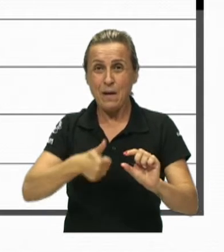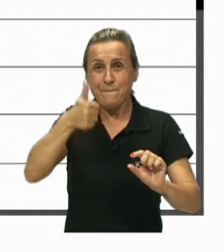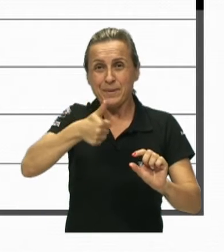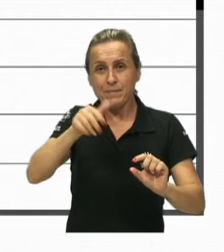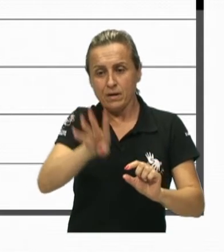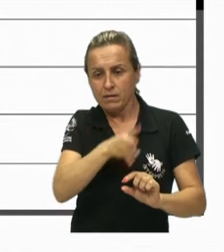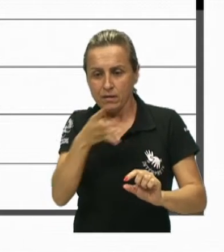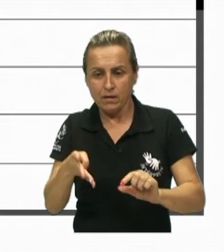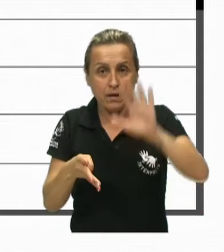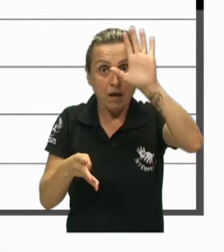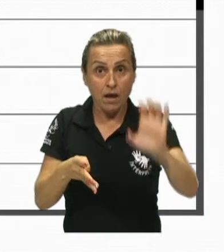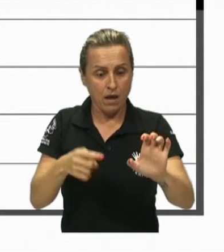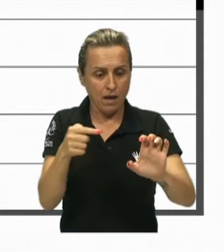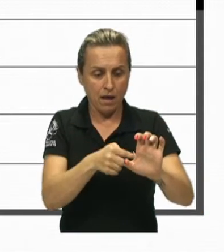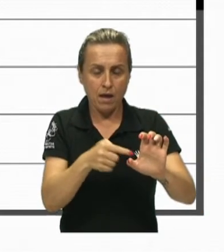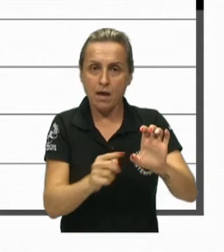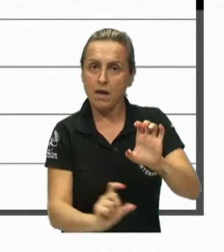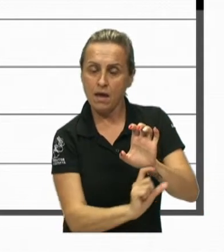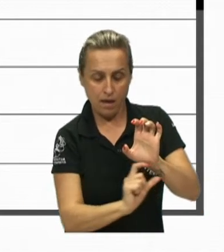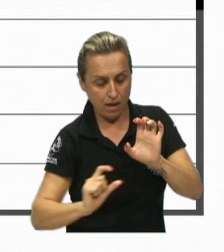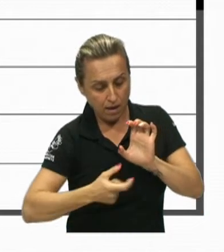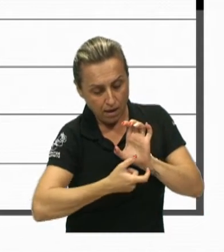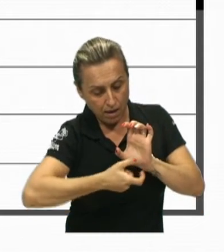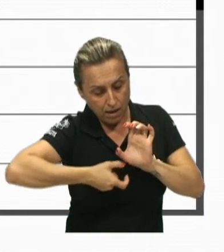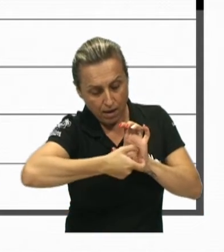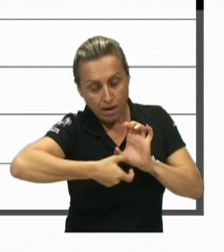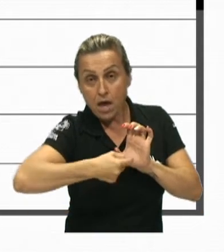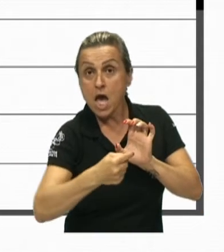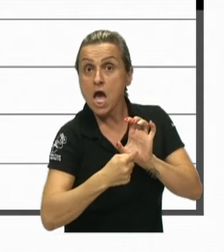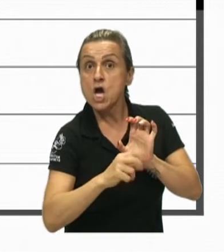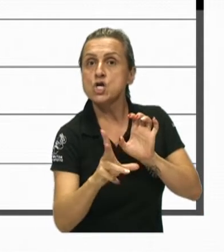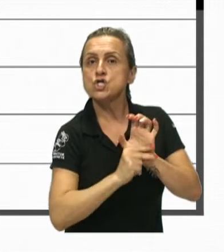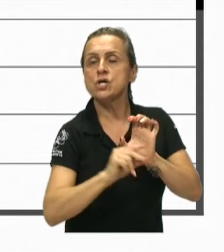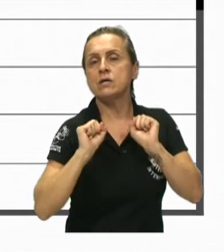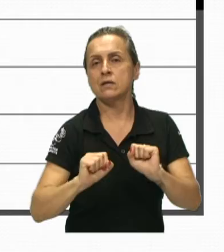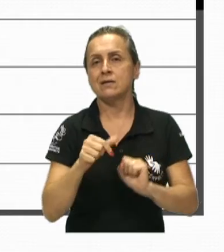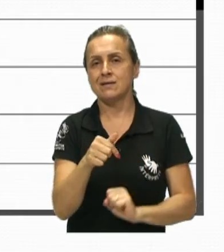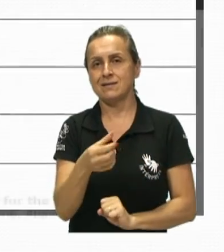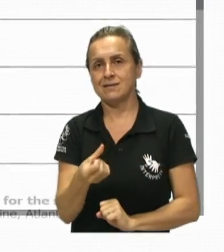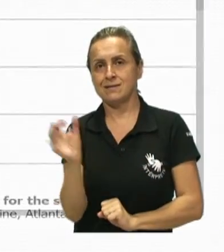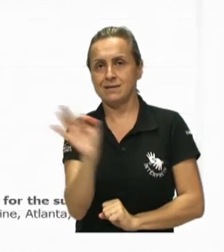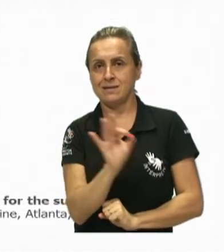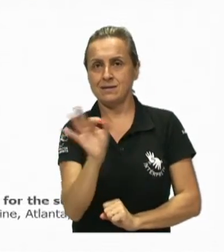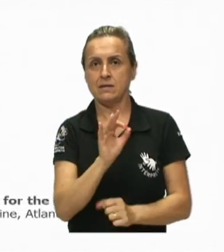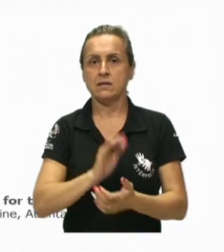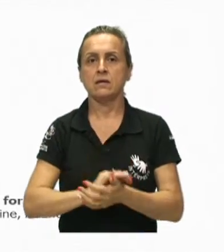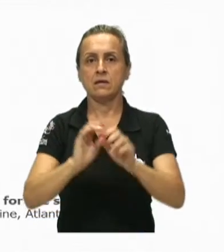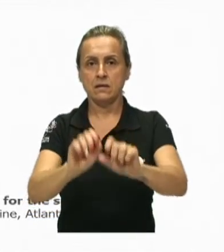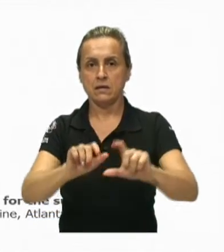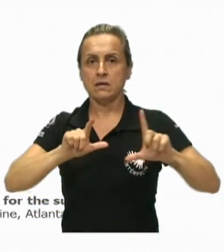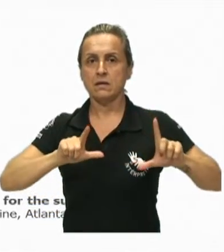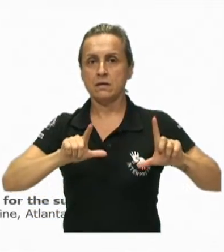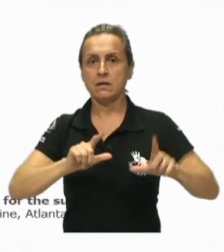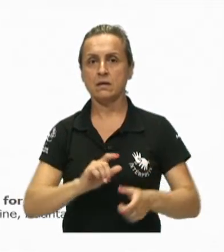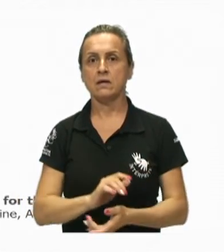esquerda, a chance dele pode ser até de 76%. Próximo.